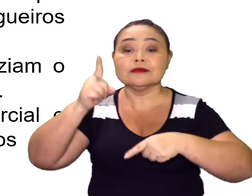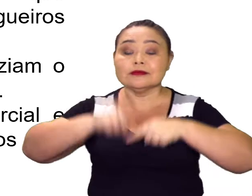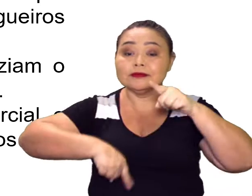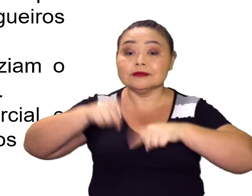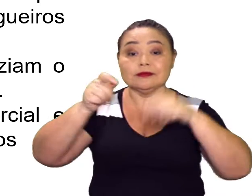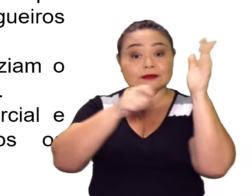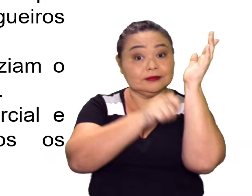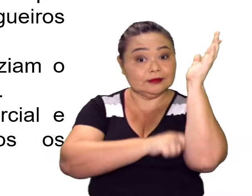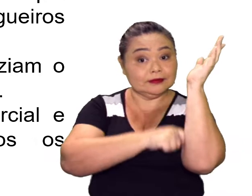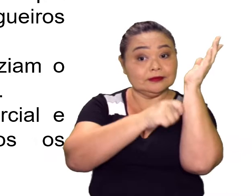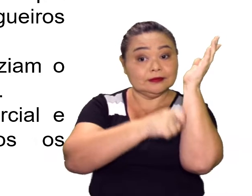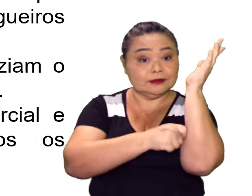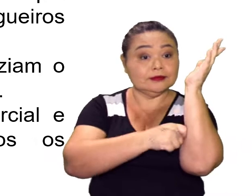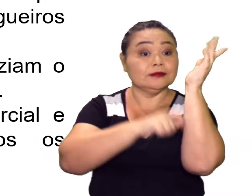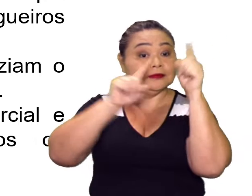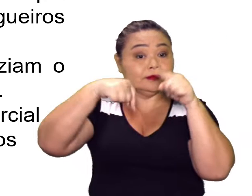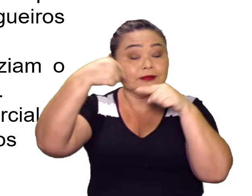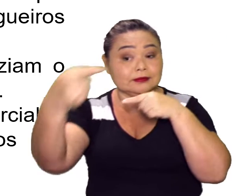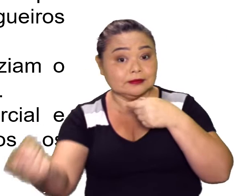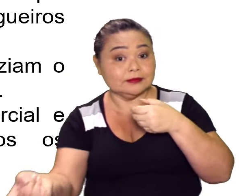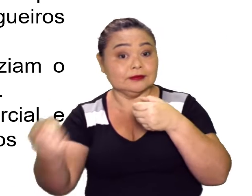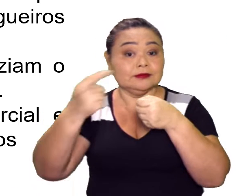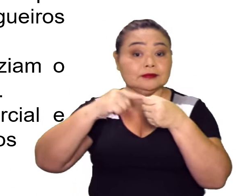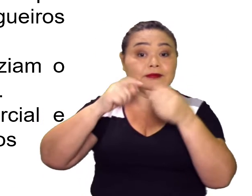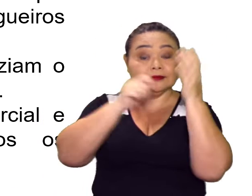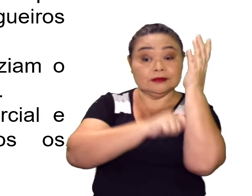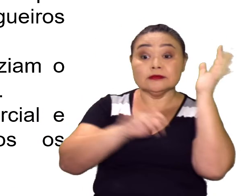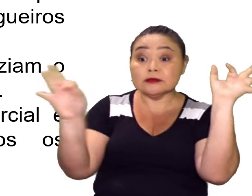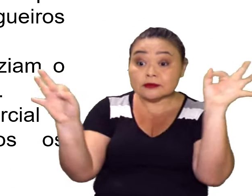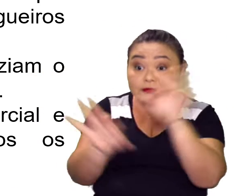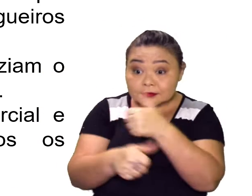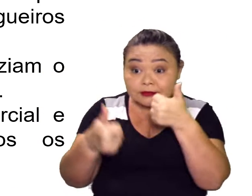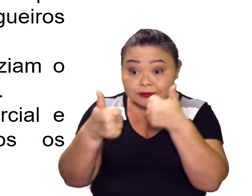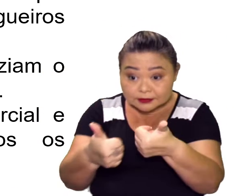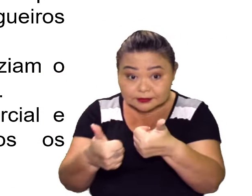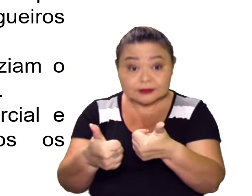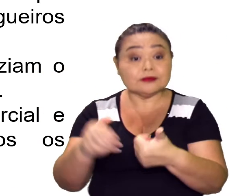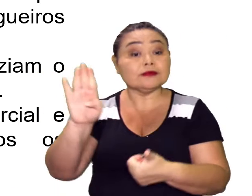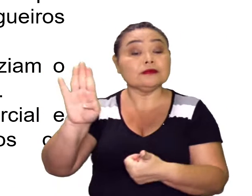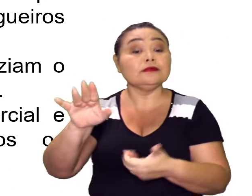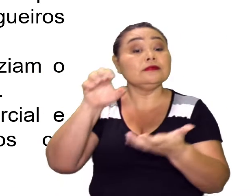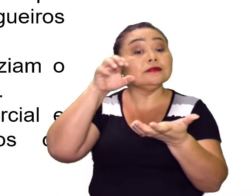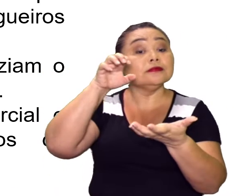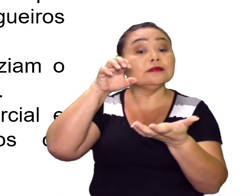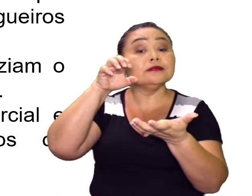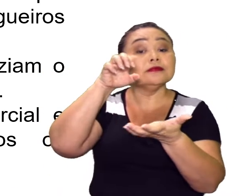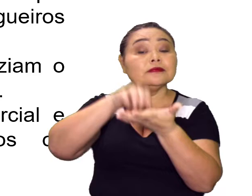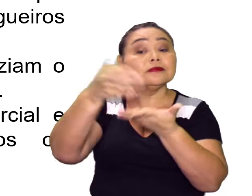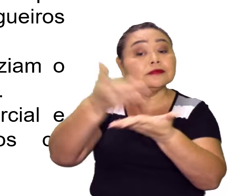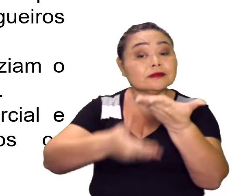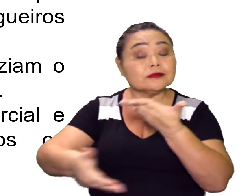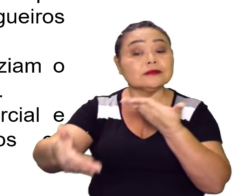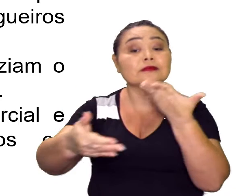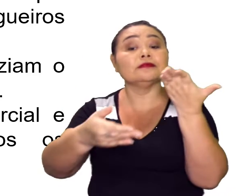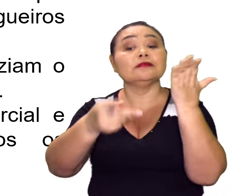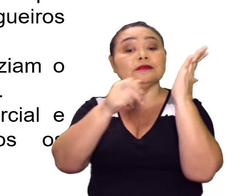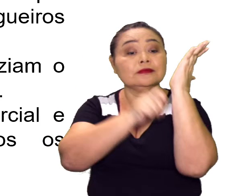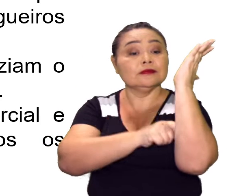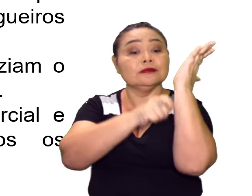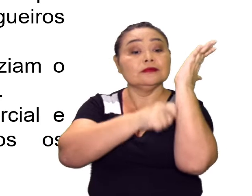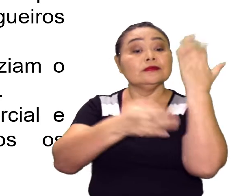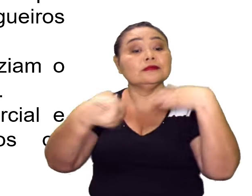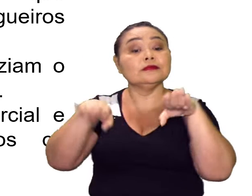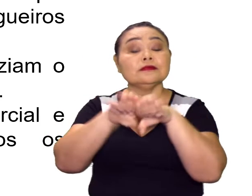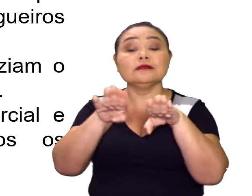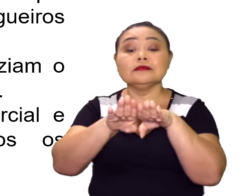despachavam mercadorias aos seringais, deles recebendo em troca a borracha produzida? B, estabelecimentos comerciais dos